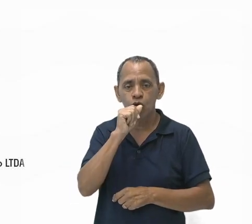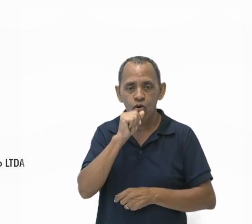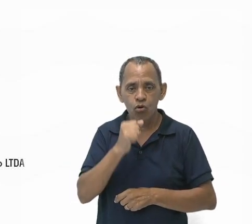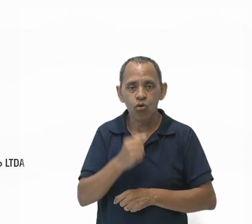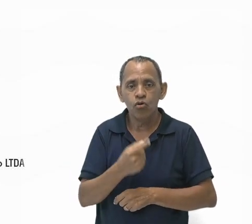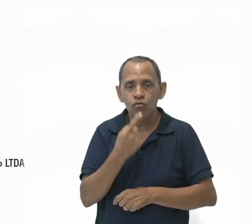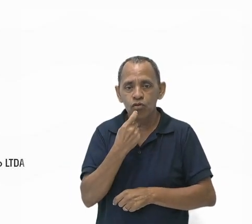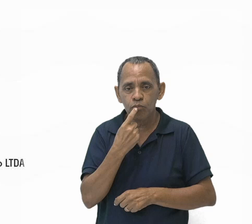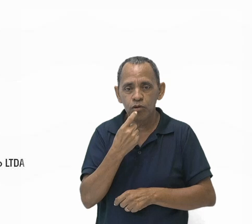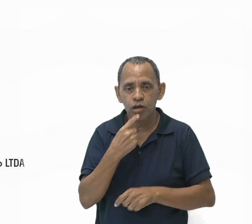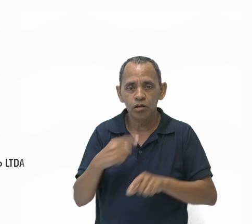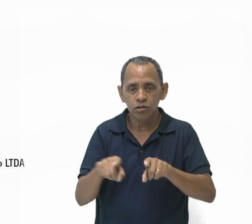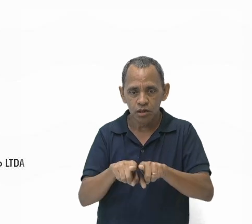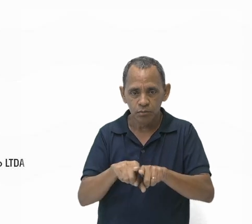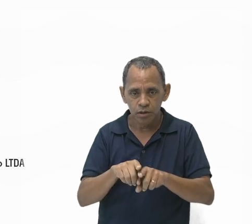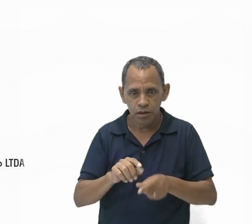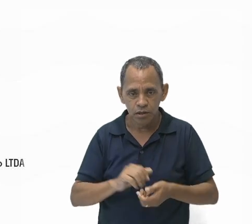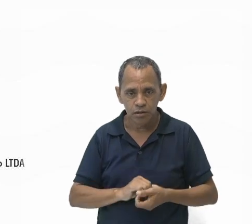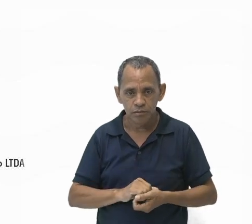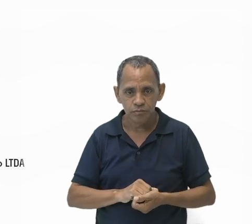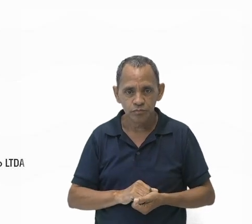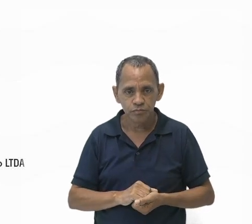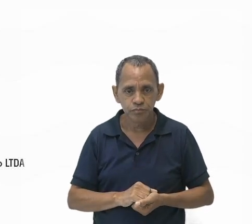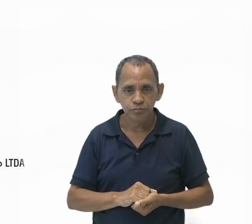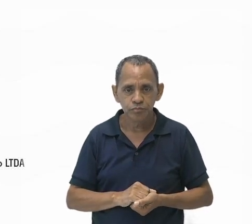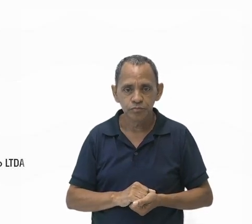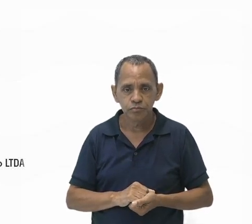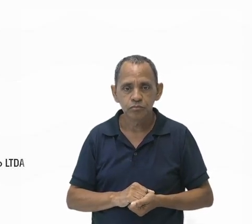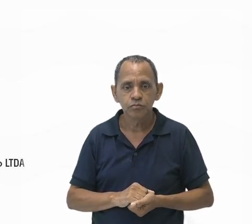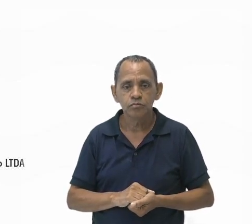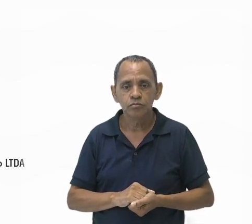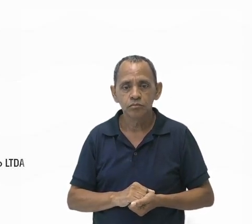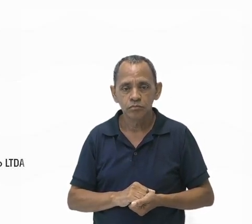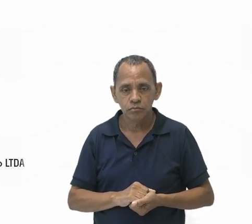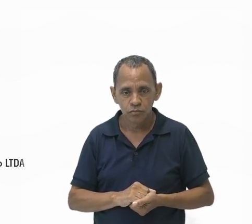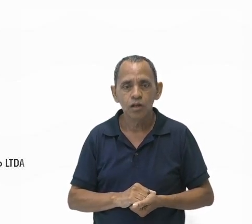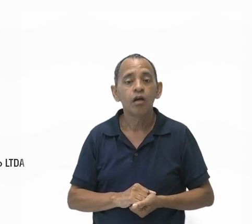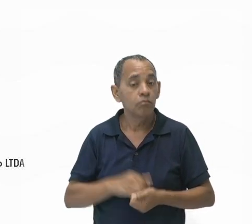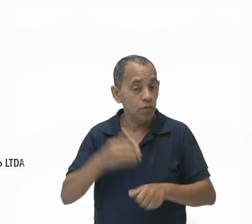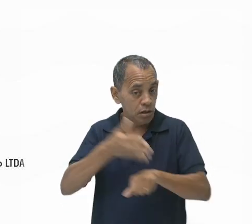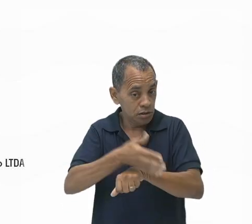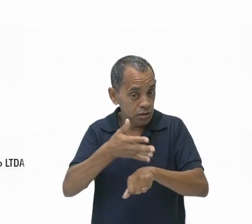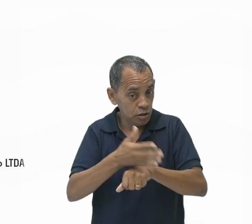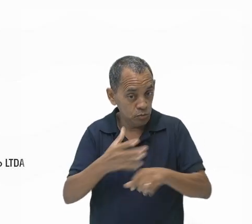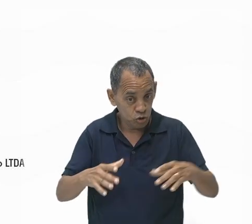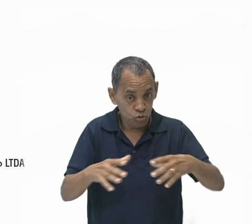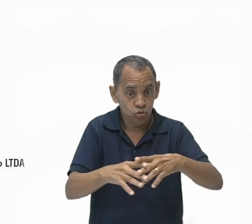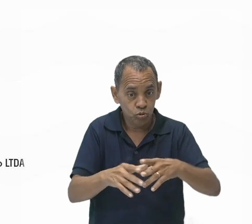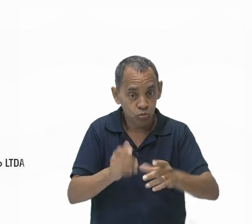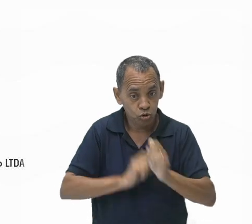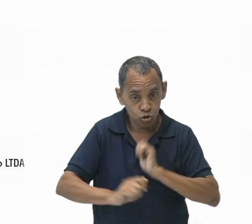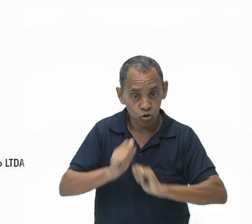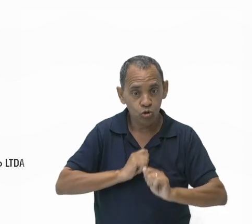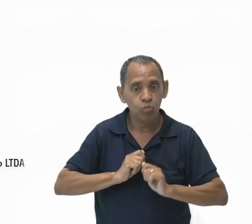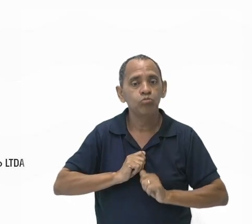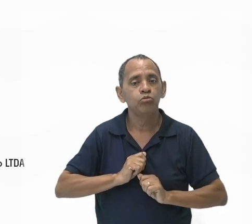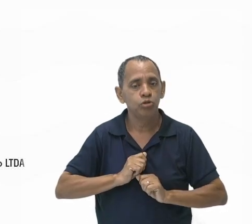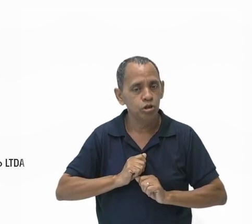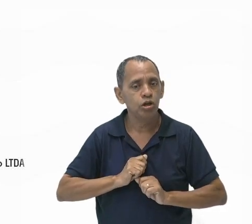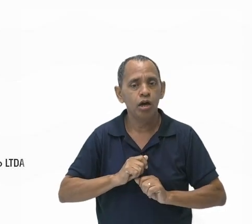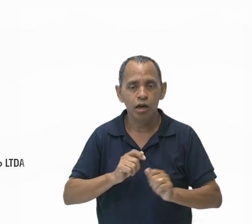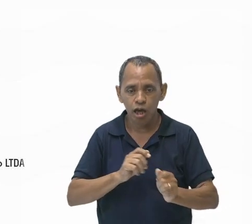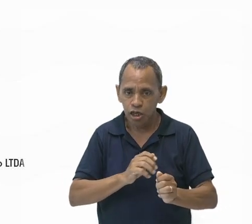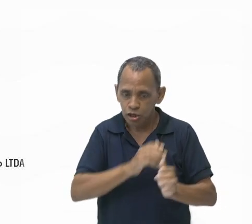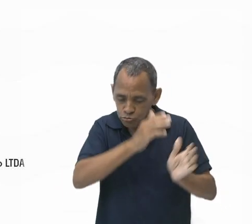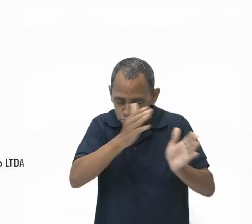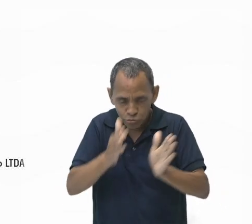de pessoas, de mercadorias e capital, e políticas econômicas mais comuns ali entre os países que fazem parte de um bloco econômico